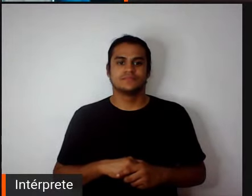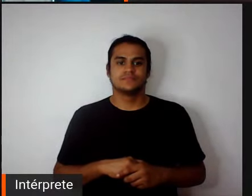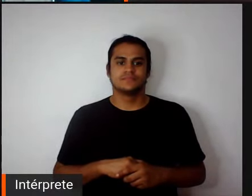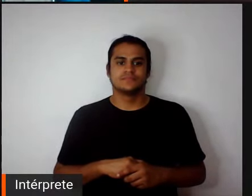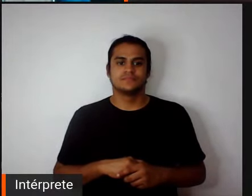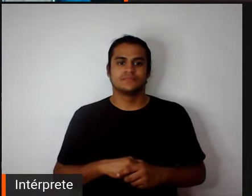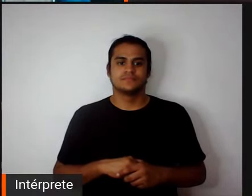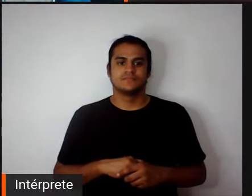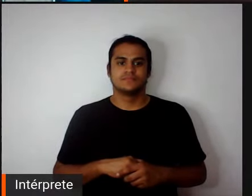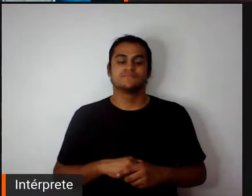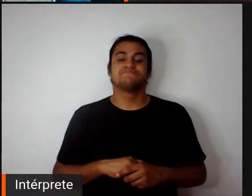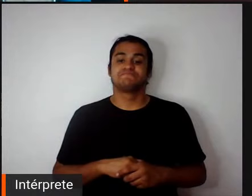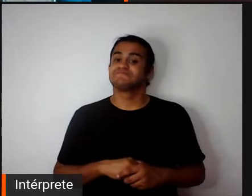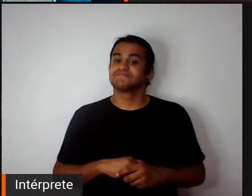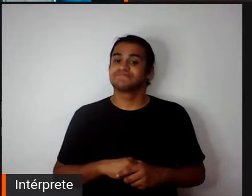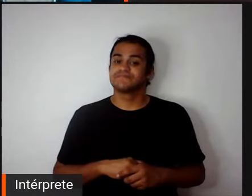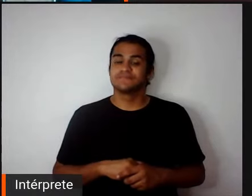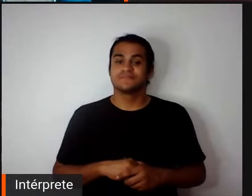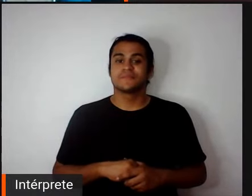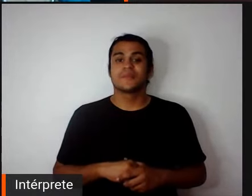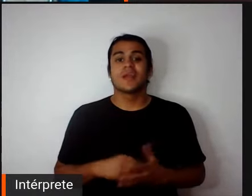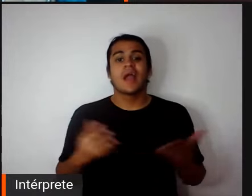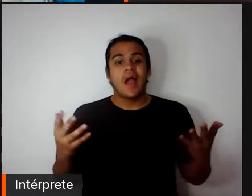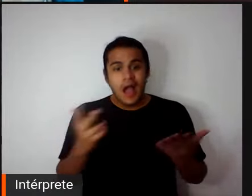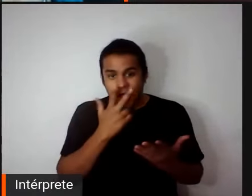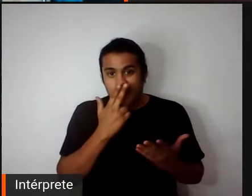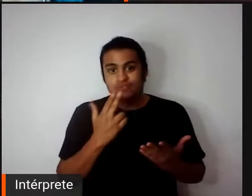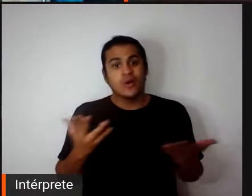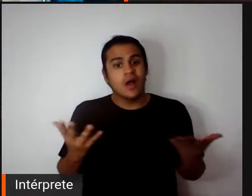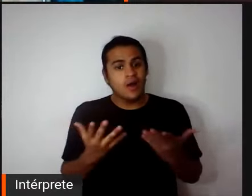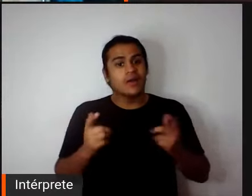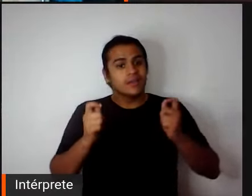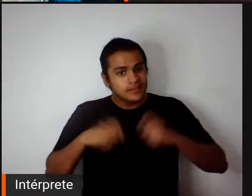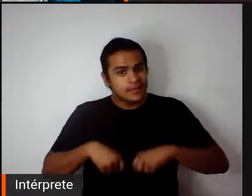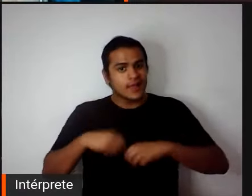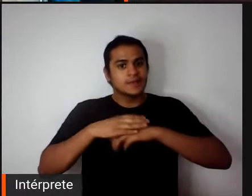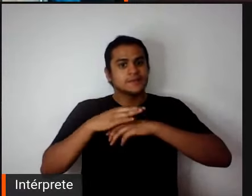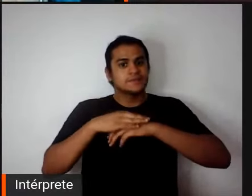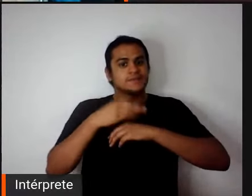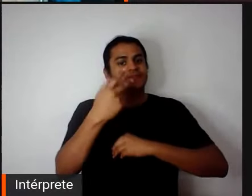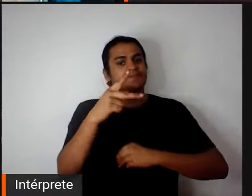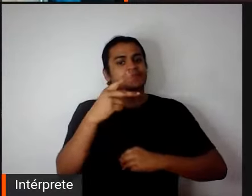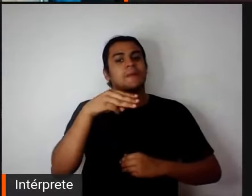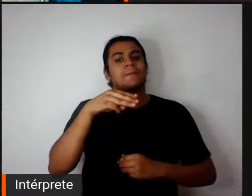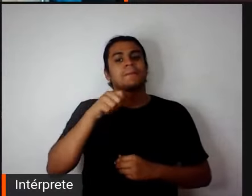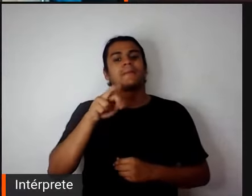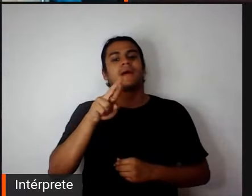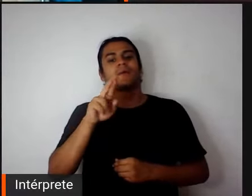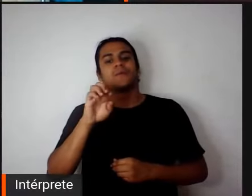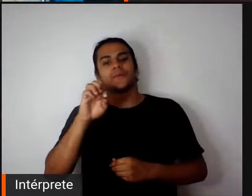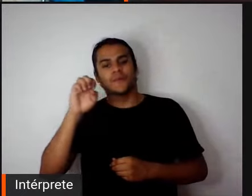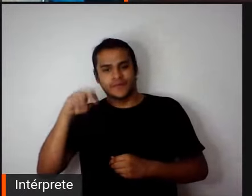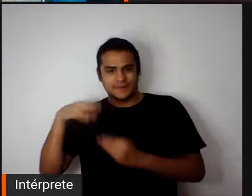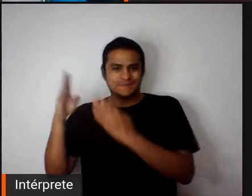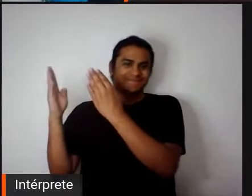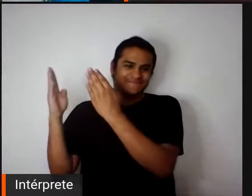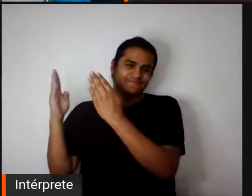Talvez agora a gente possa pedir para a Maureen se autodescrever também. Maureen,